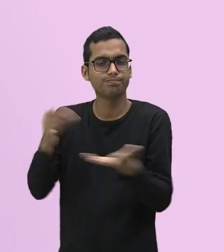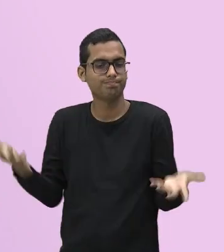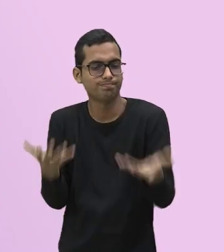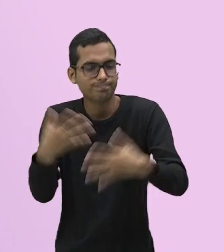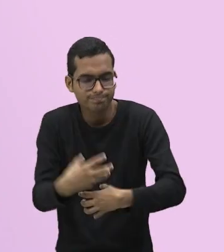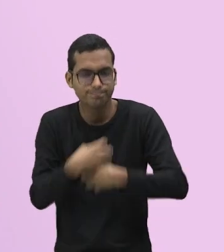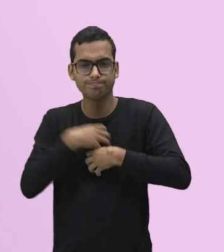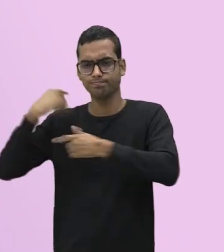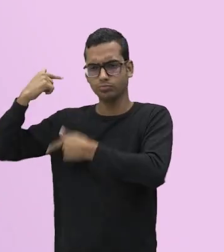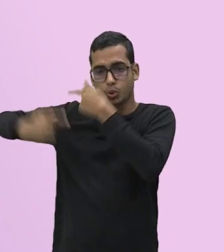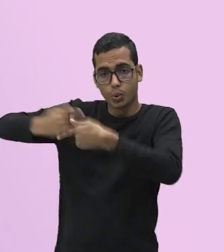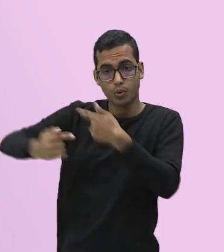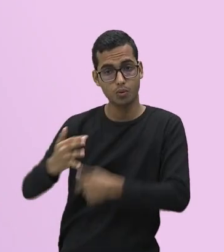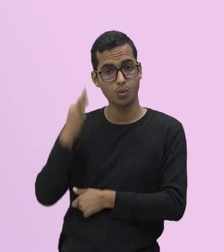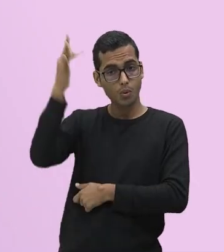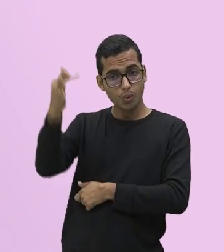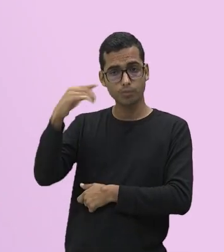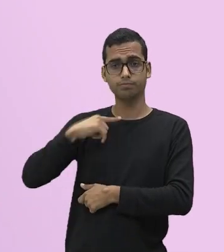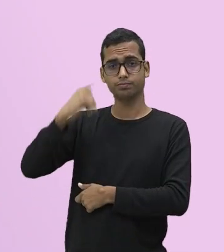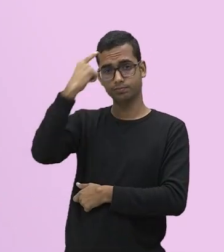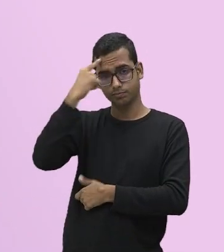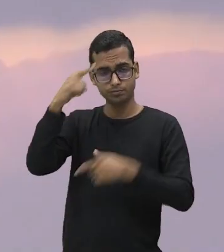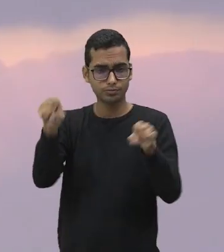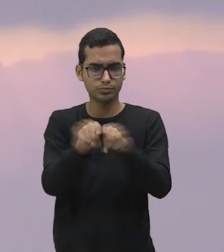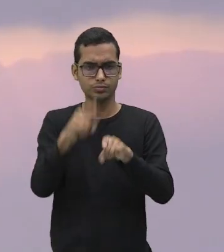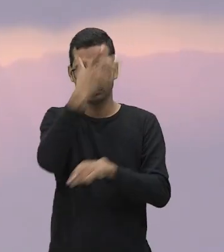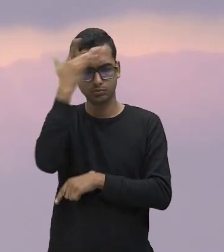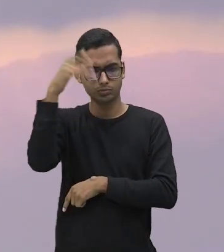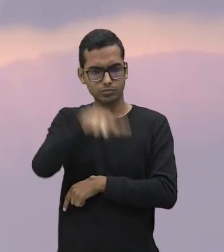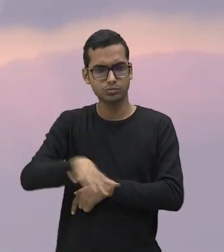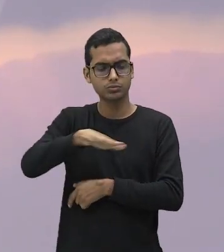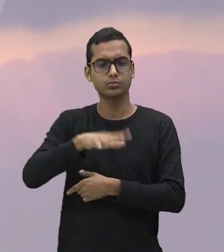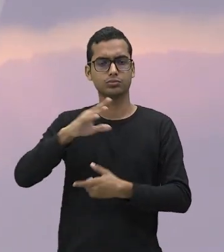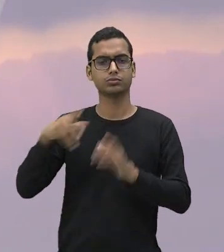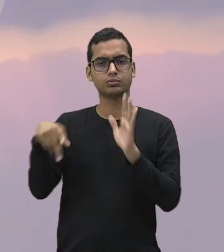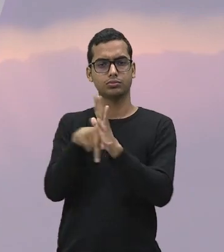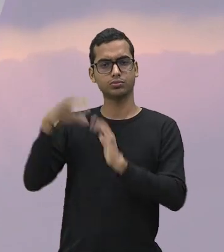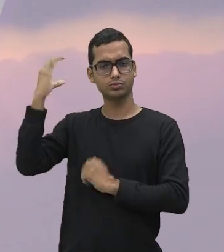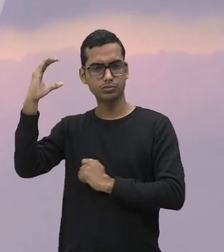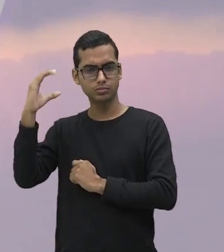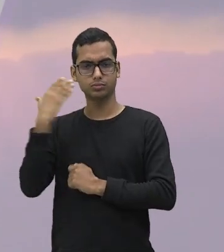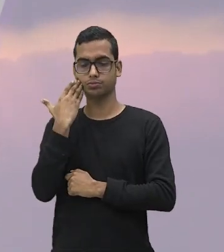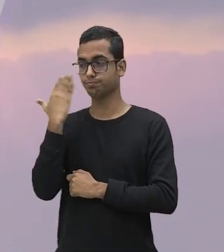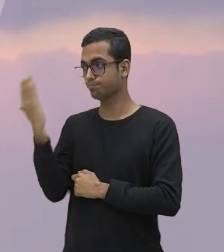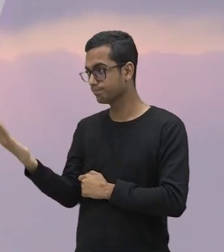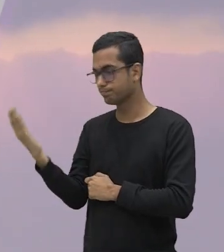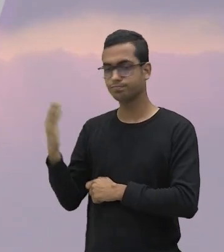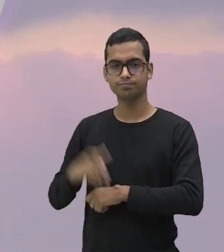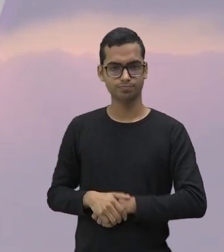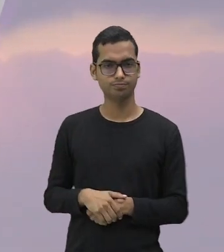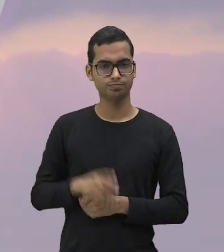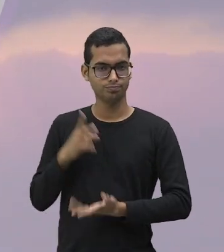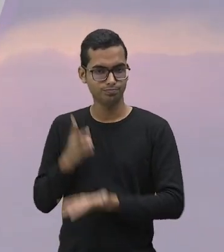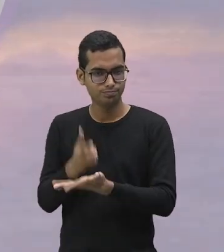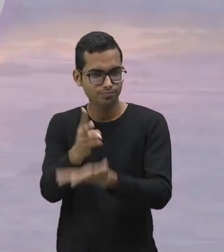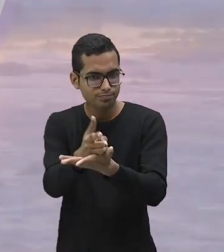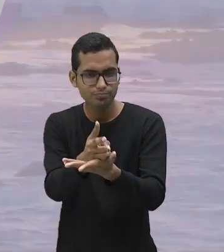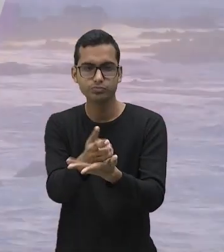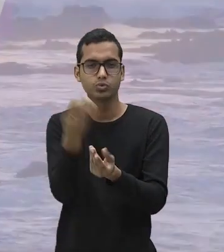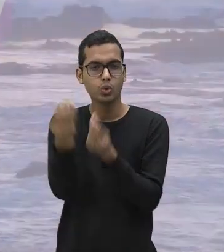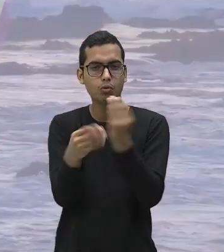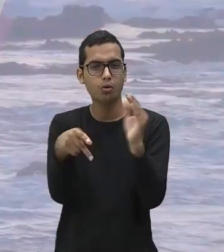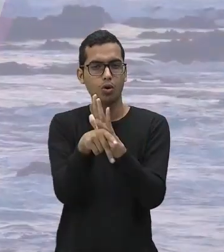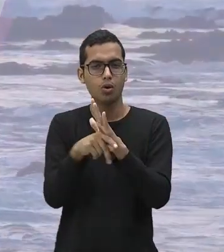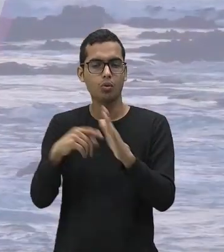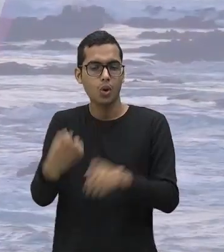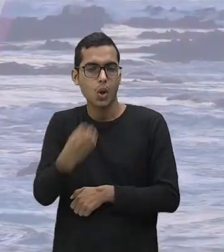para gerações futuras de pensadores e cientistas. Assim, Tales de Mileto permanece como um farol de conhecimento